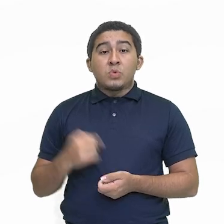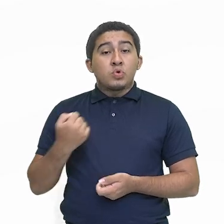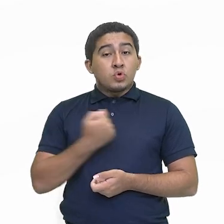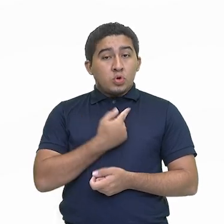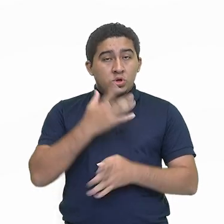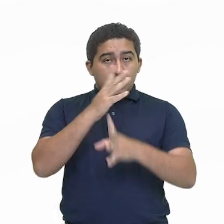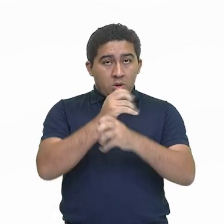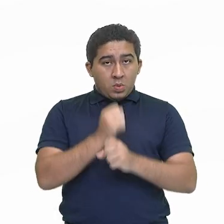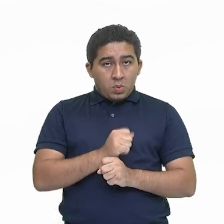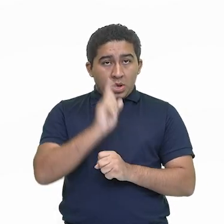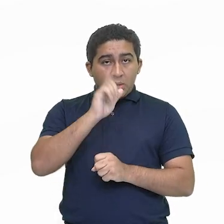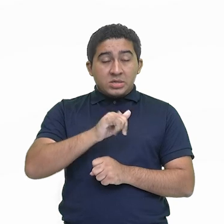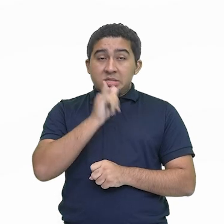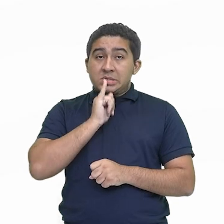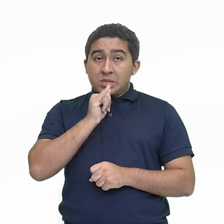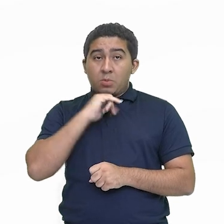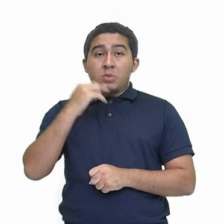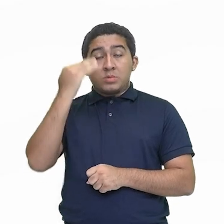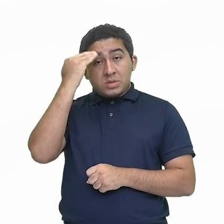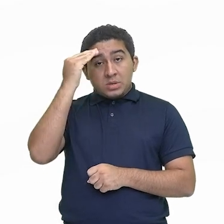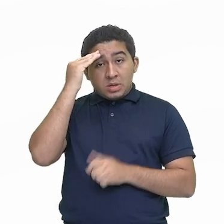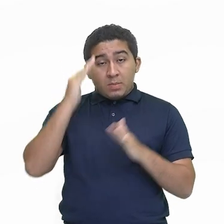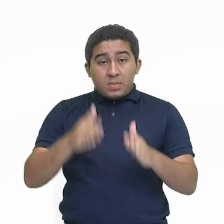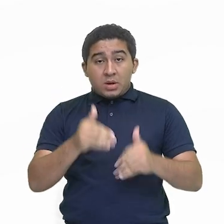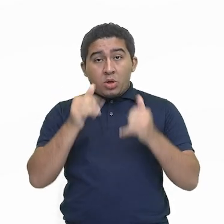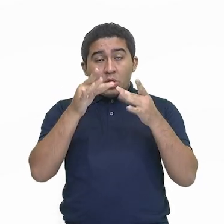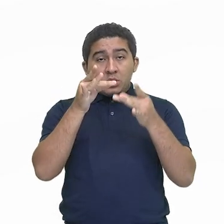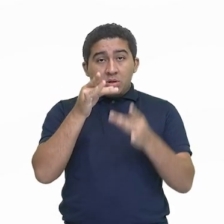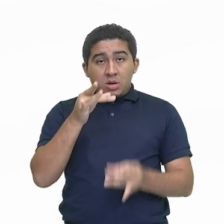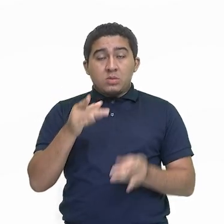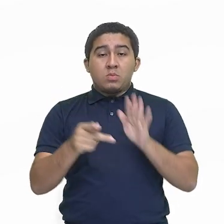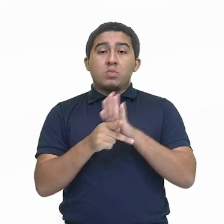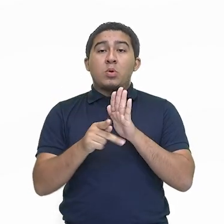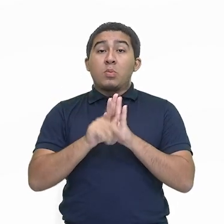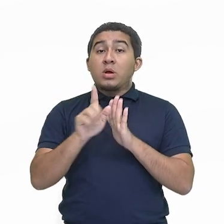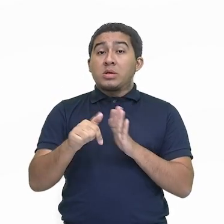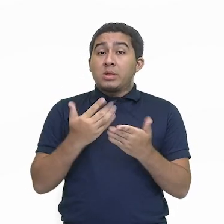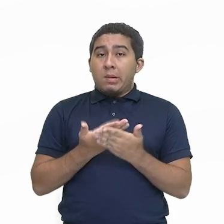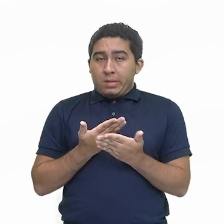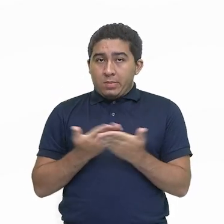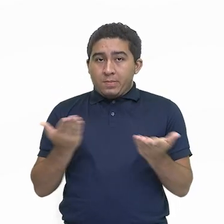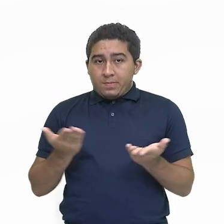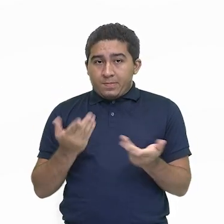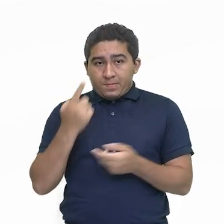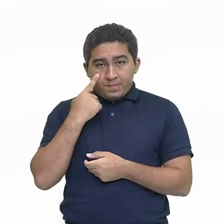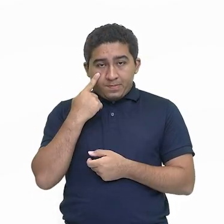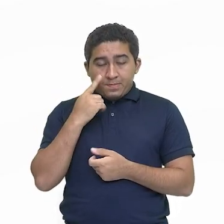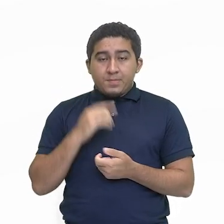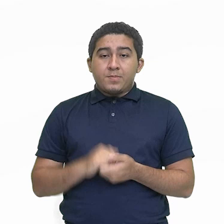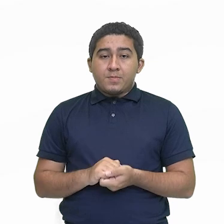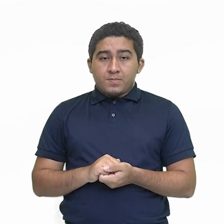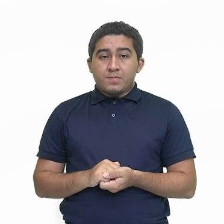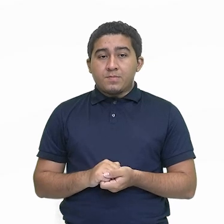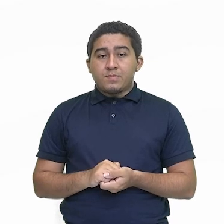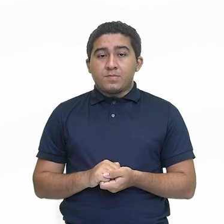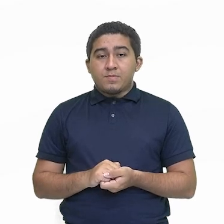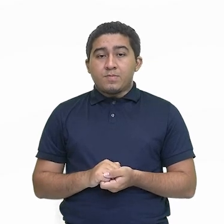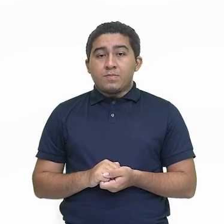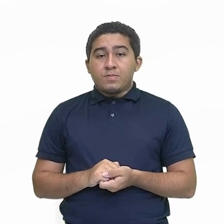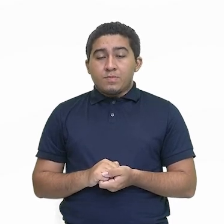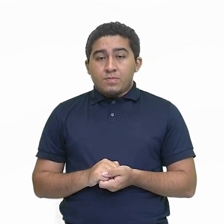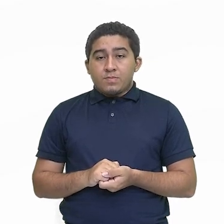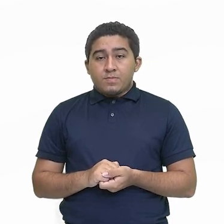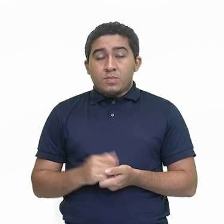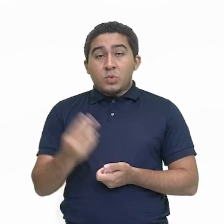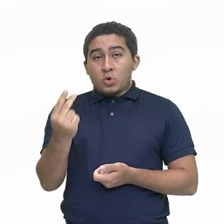de detalhe o que nós vamos trabalhar aqui nesse momento, tá bom? Olha só, nós temos aí o lucro